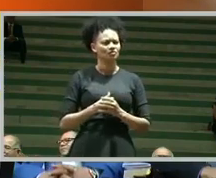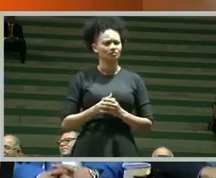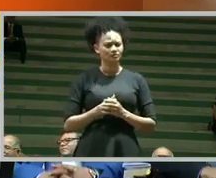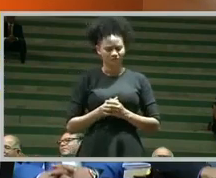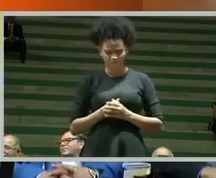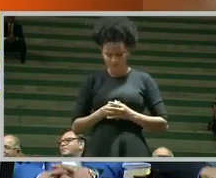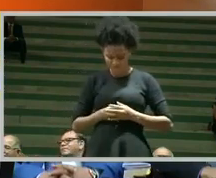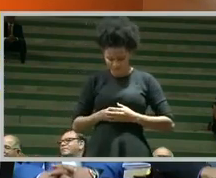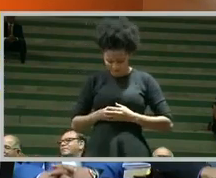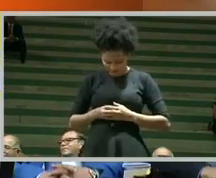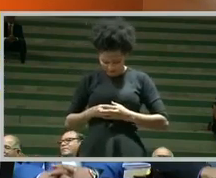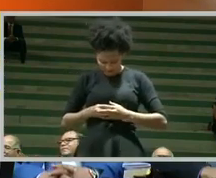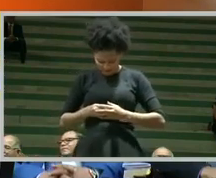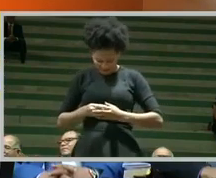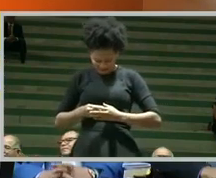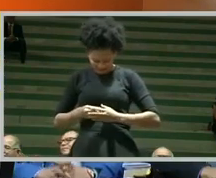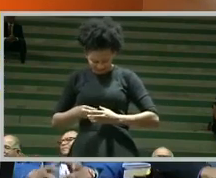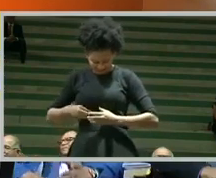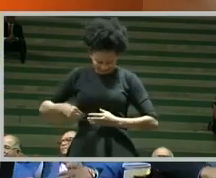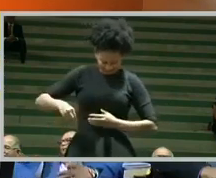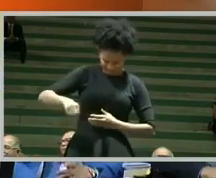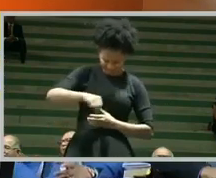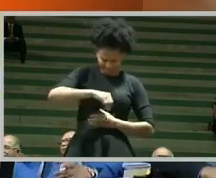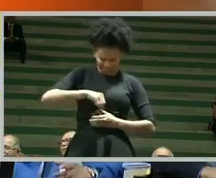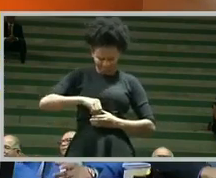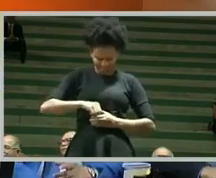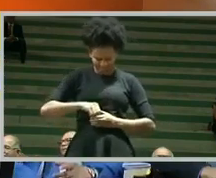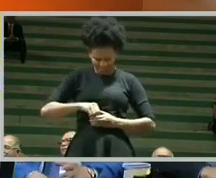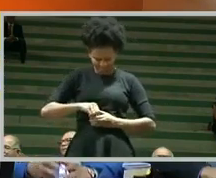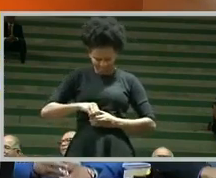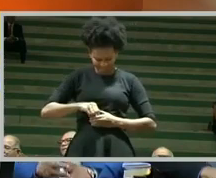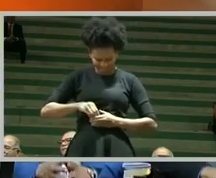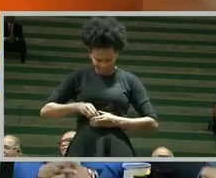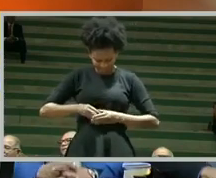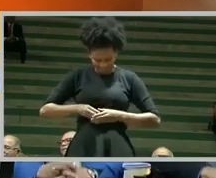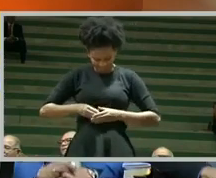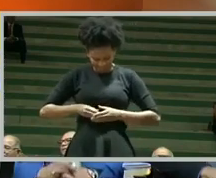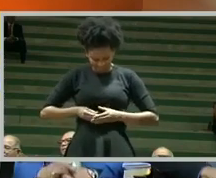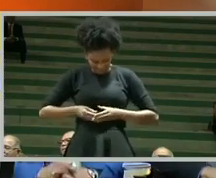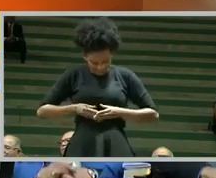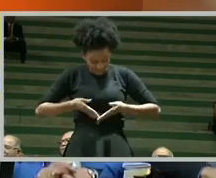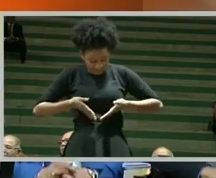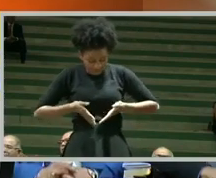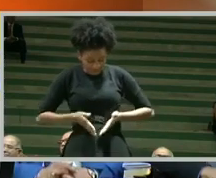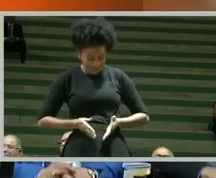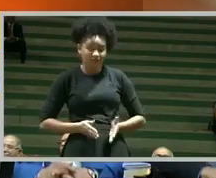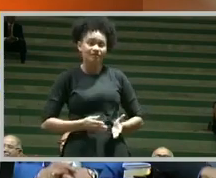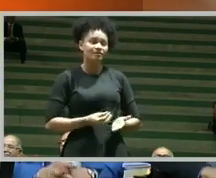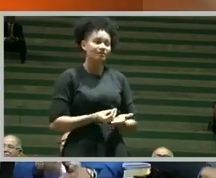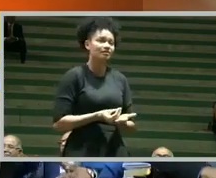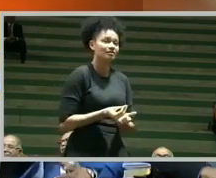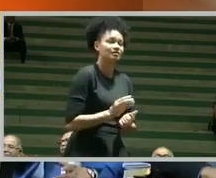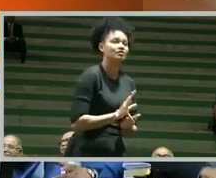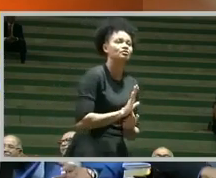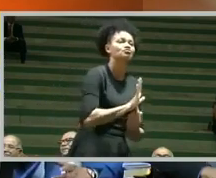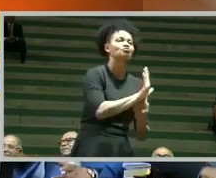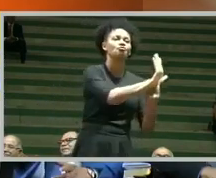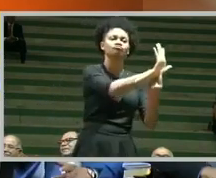Eu te santifiquei, e às nações eu te dei, e eu dou porque você é